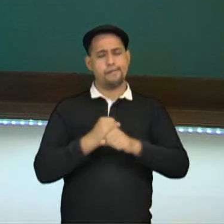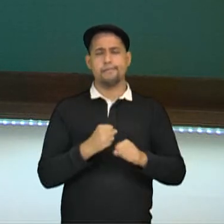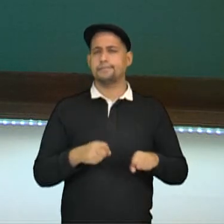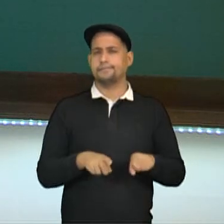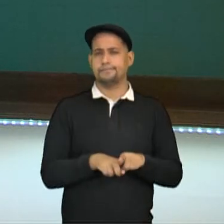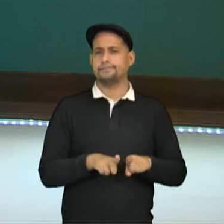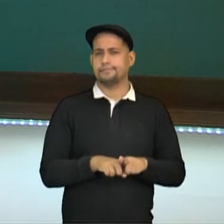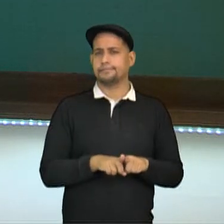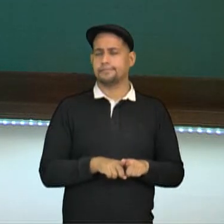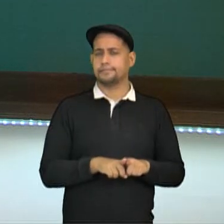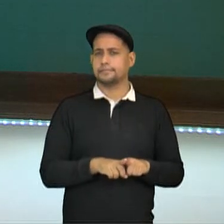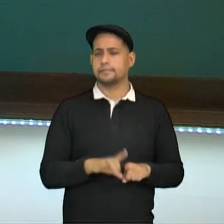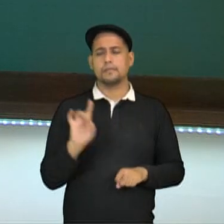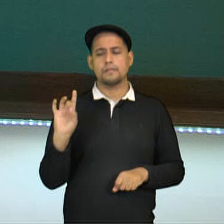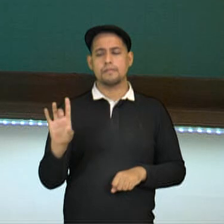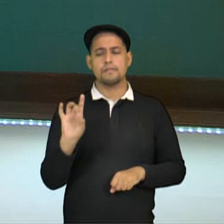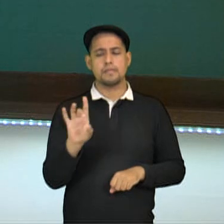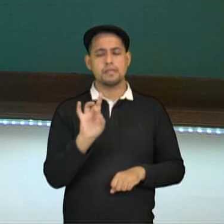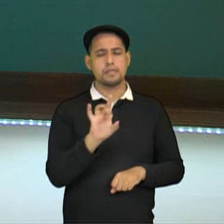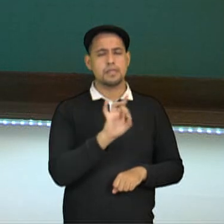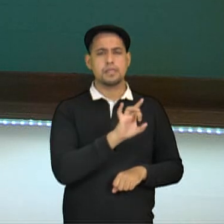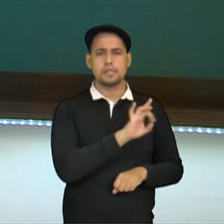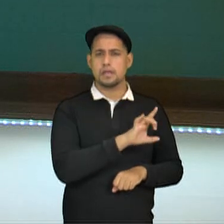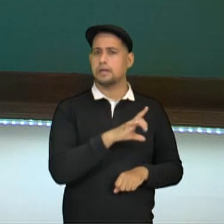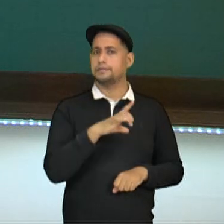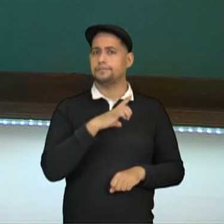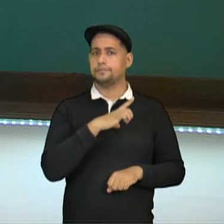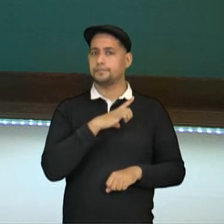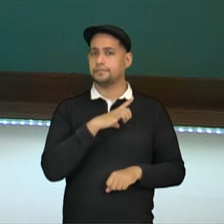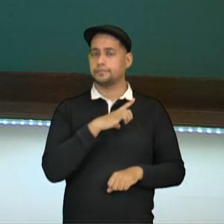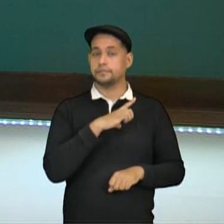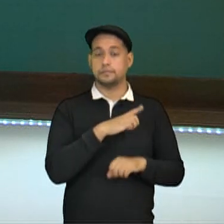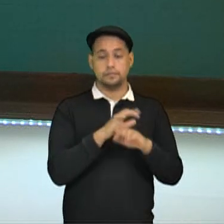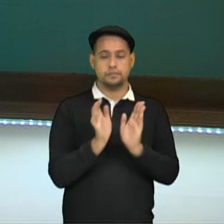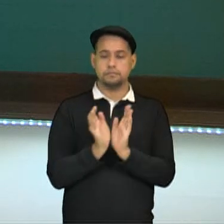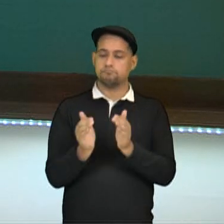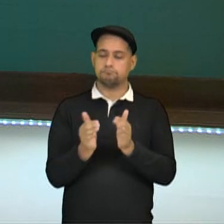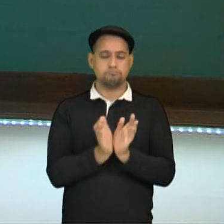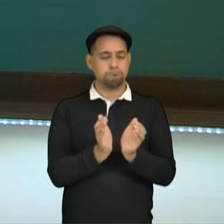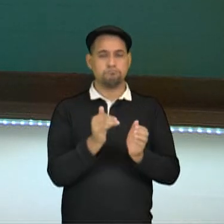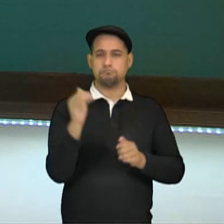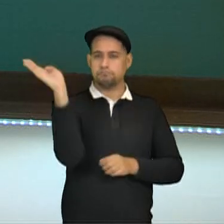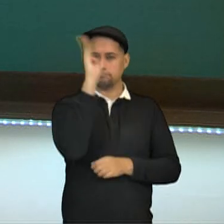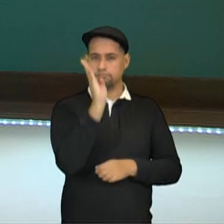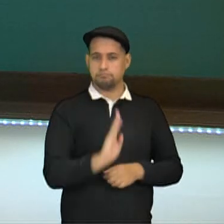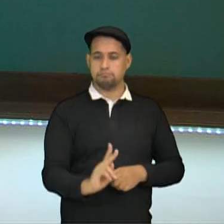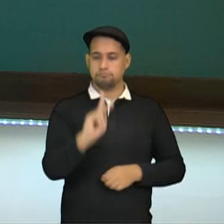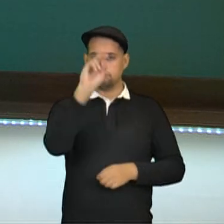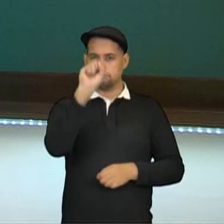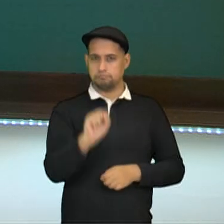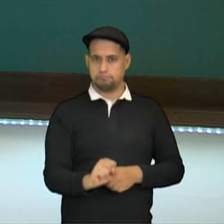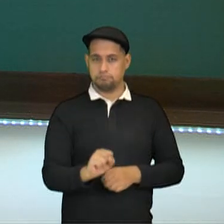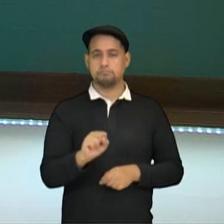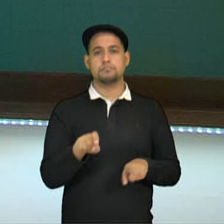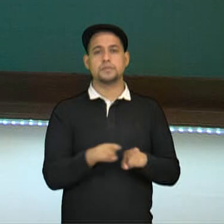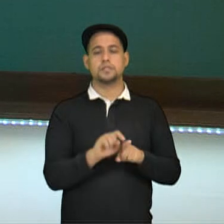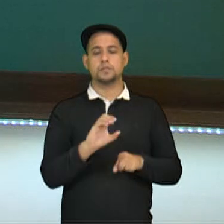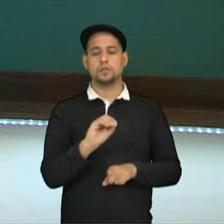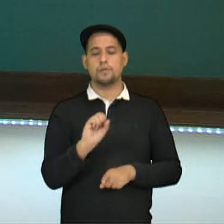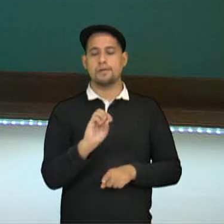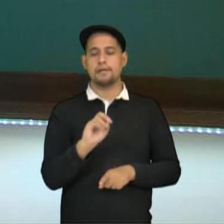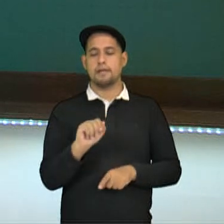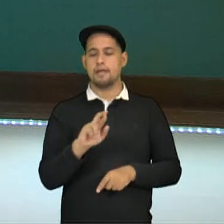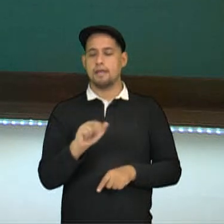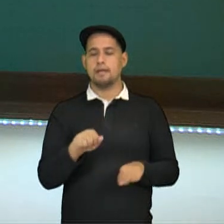pontos, né, de cada uma das equipes, né, do Brasil, da Coreia do Sul, da Costa